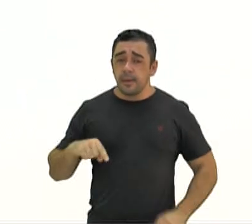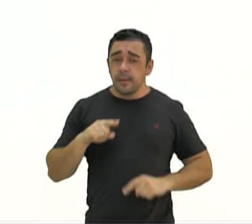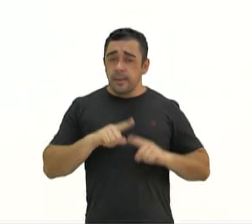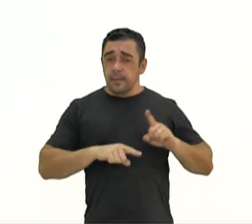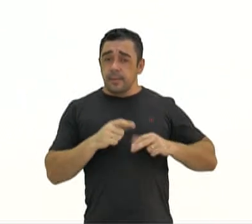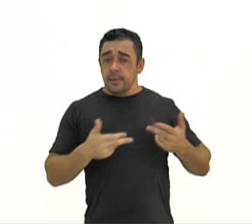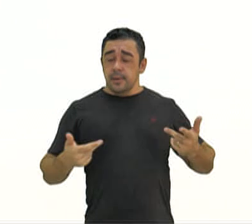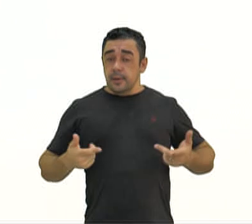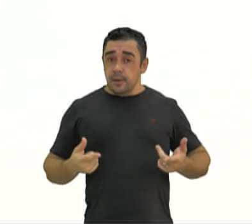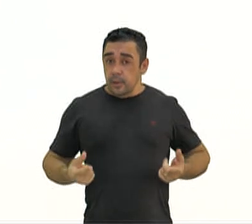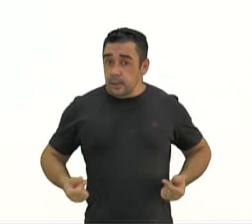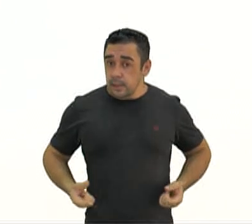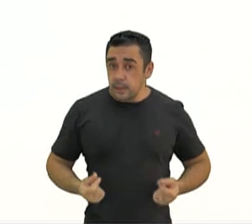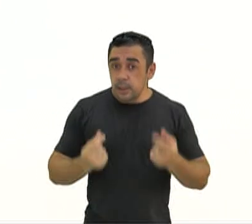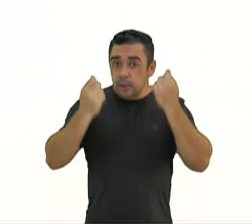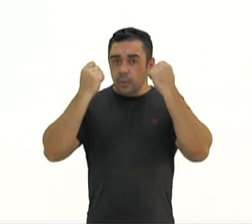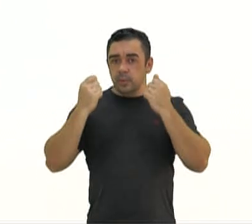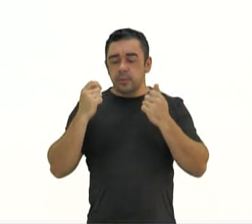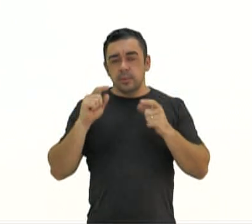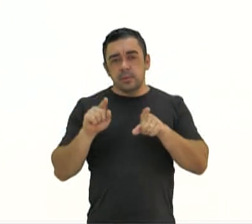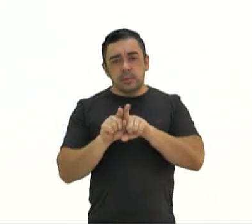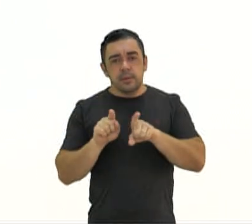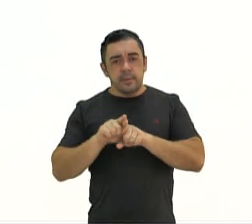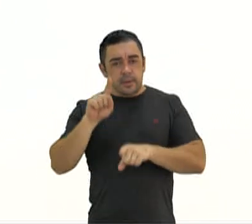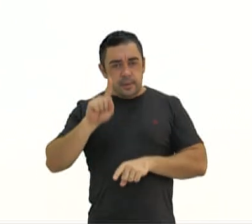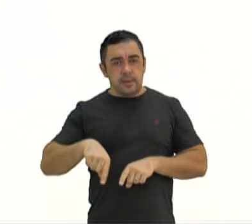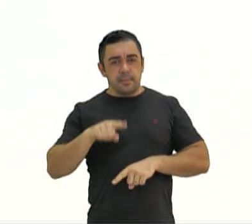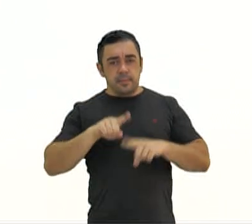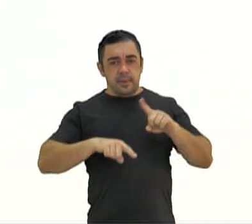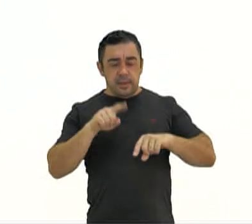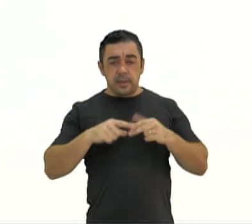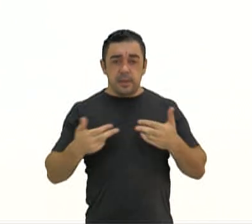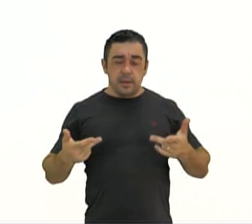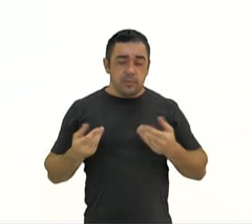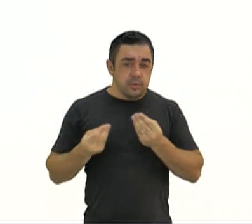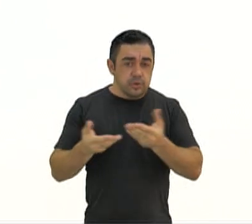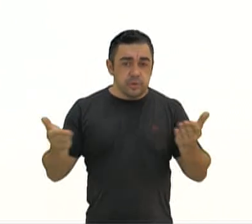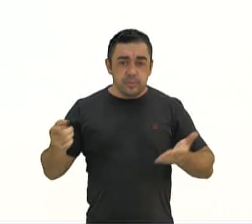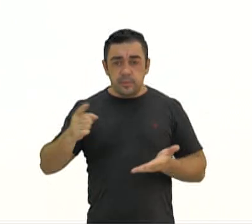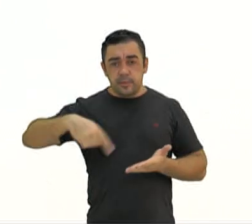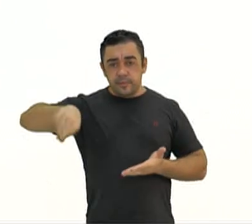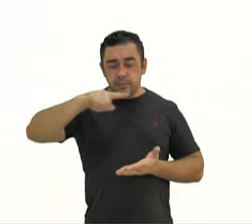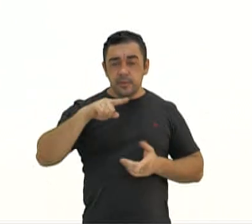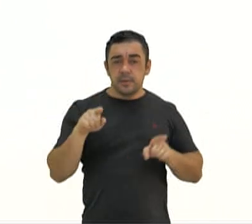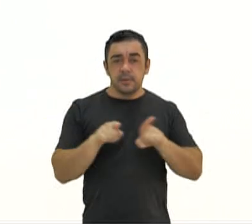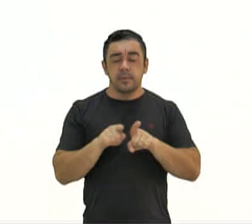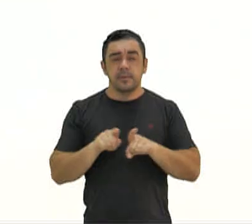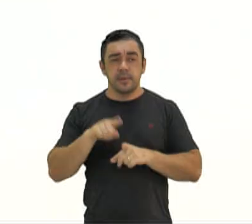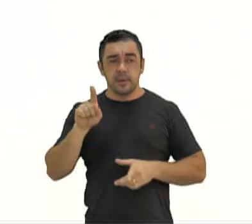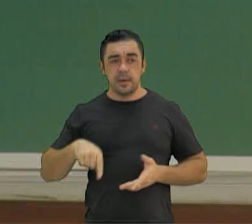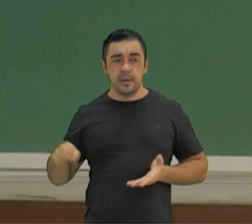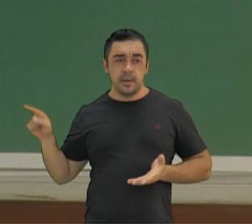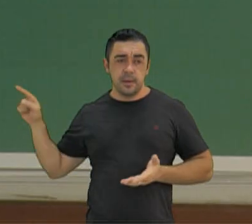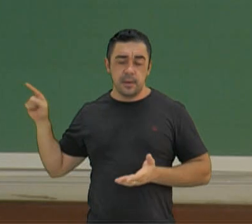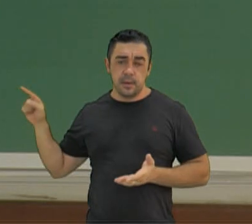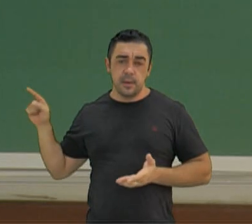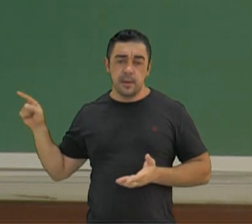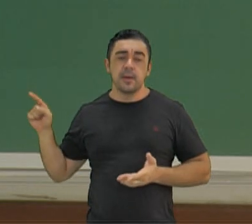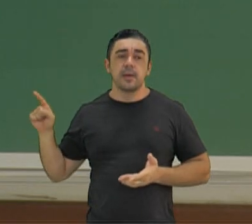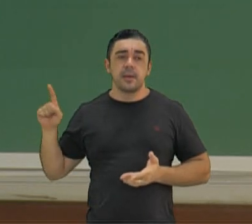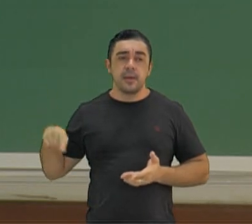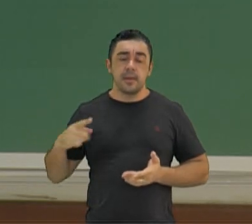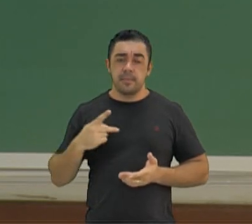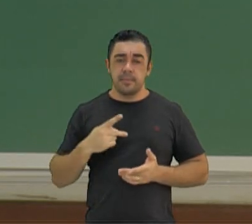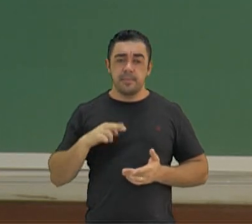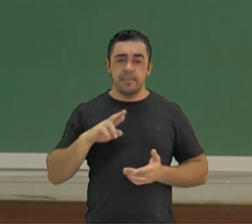E logicamente, resgatando um material já fornecido para vocês anteriormente, a questão do pré-sal, que se distribui, como eu